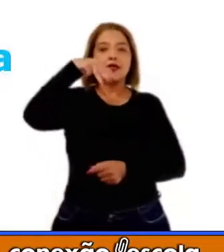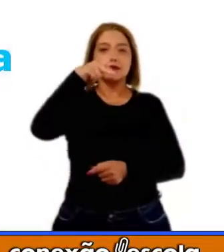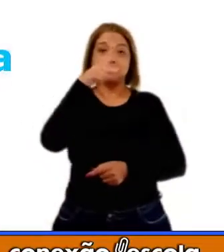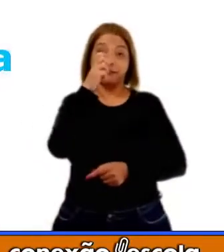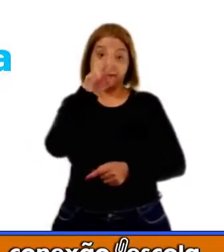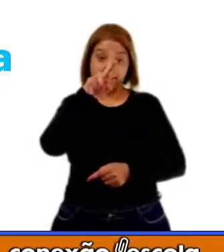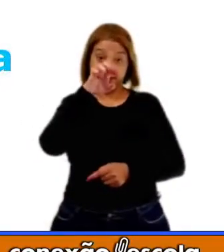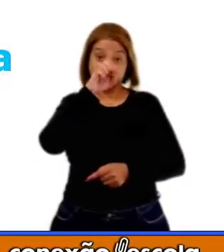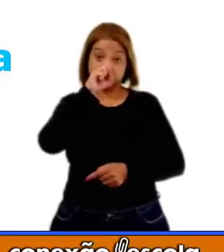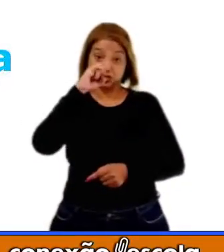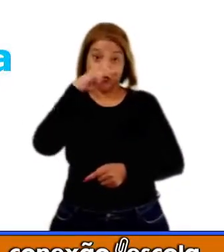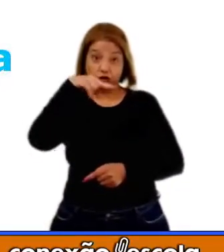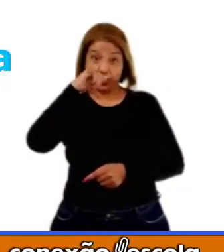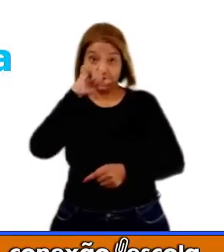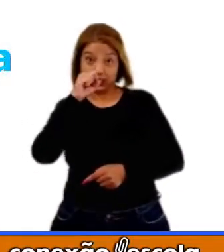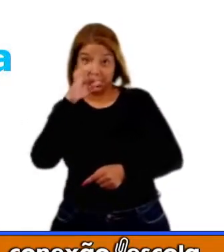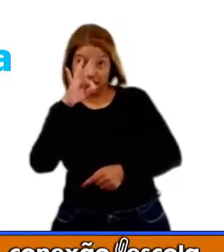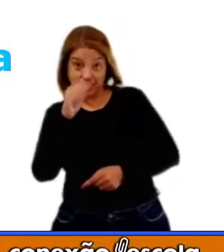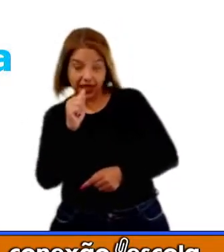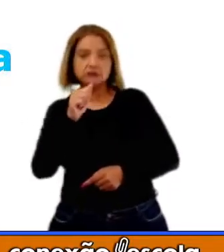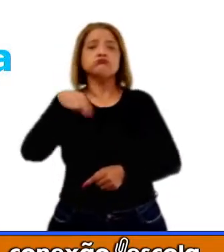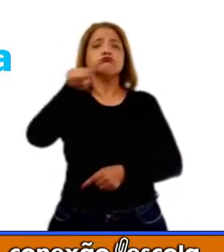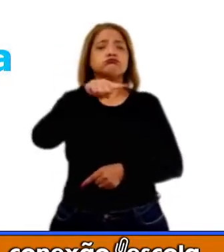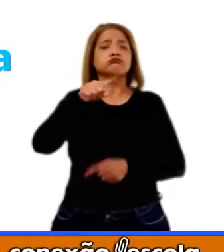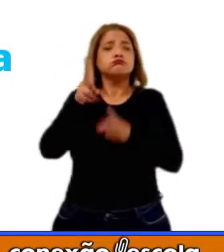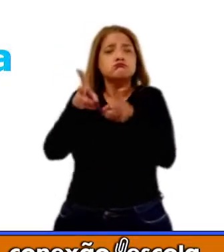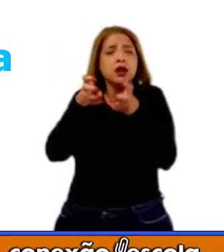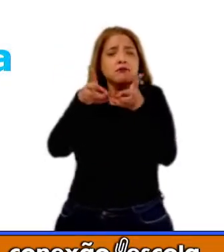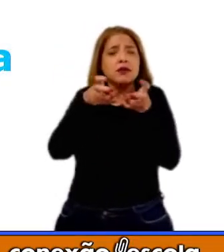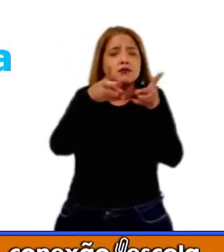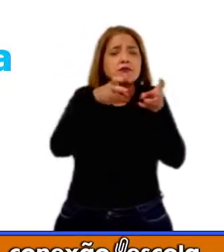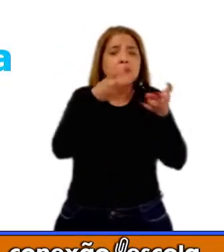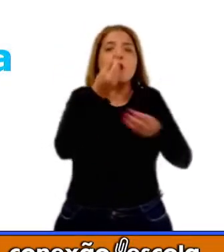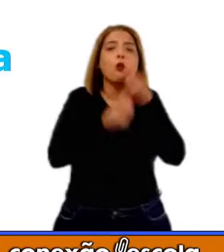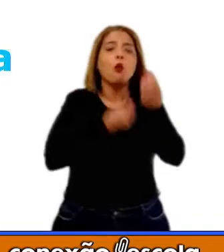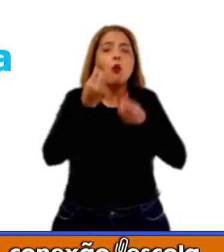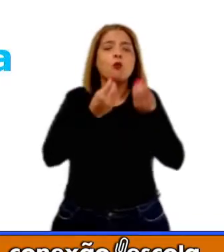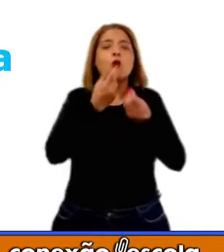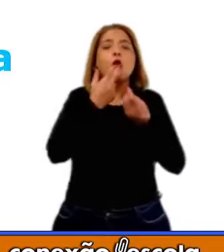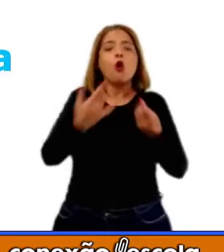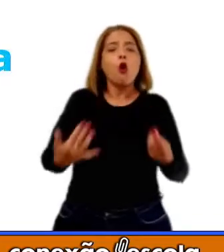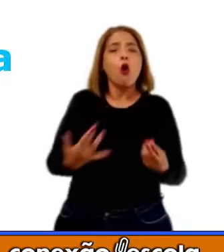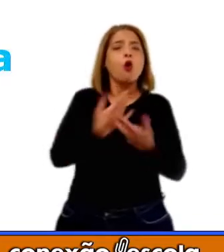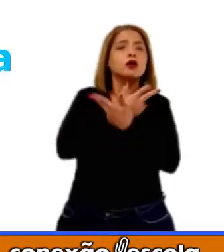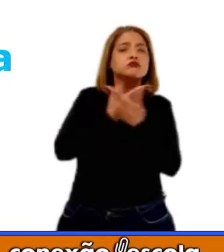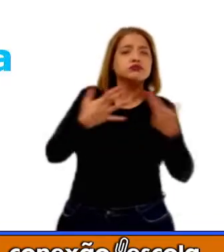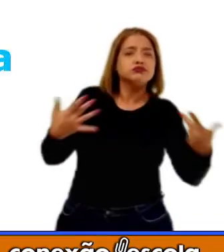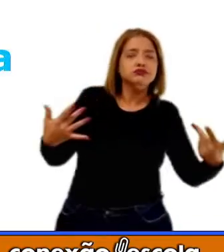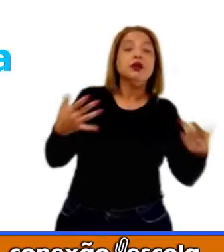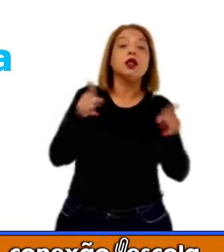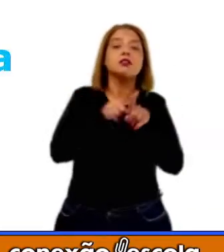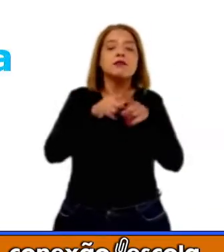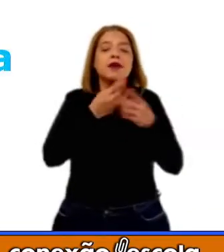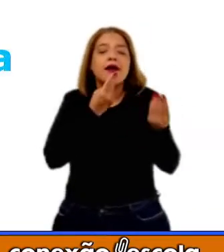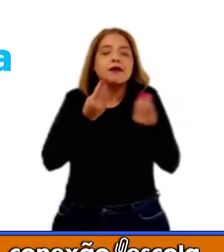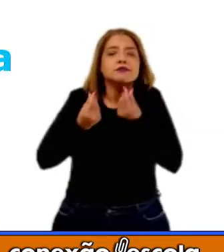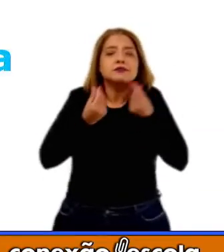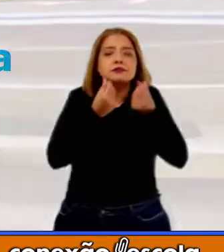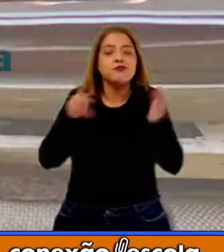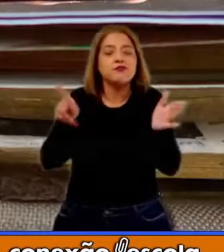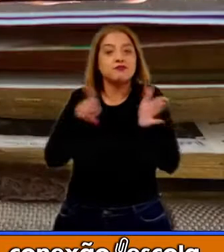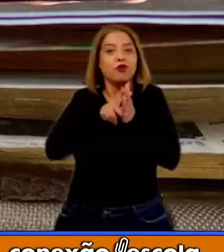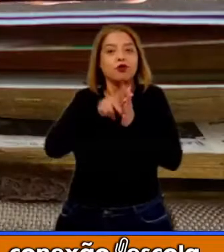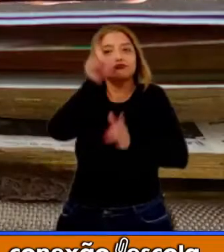é um movimento artístico que explora a intensidade das cores e também a sensibilidade do